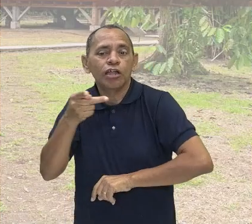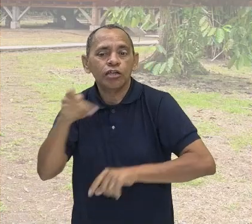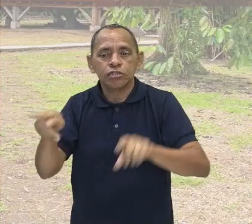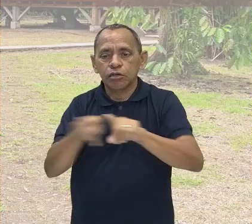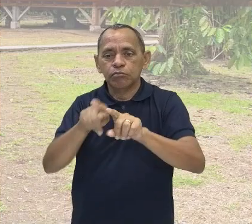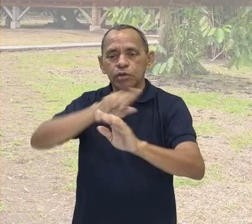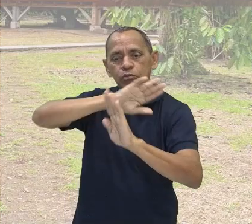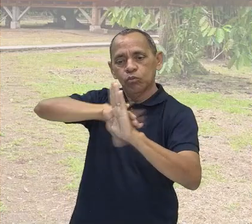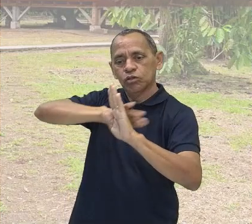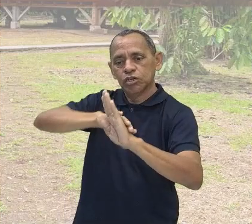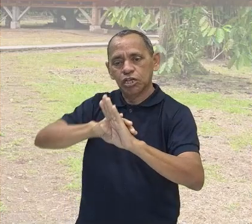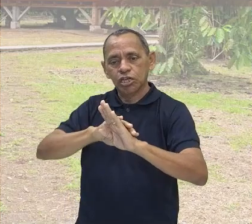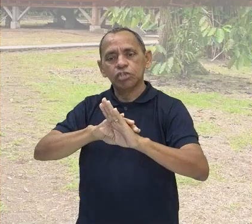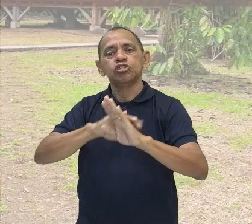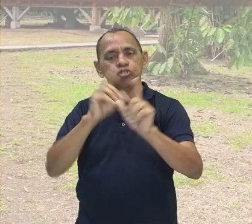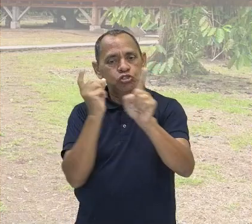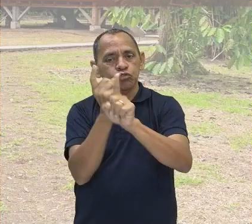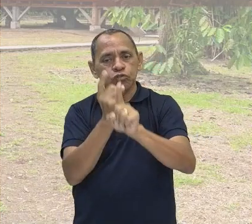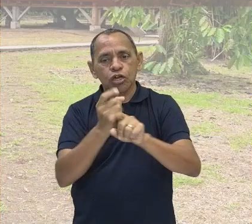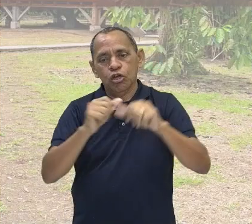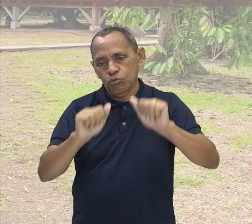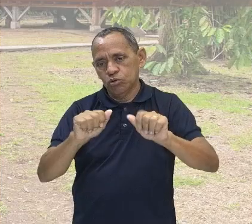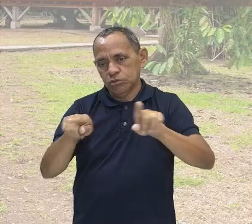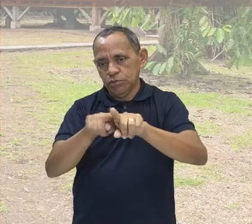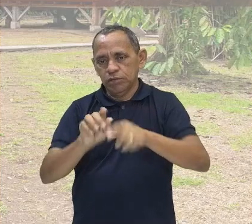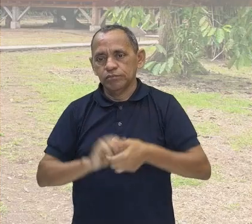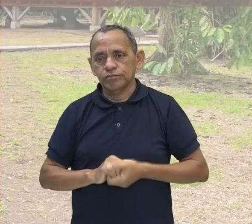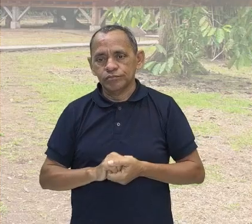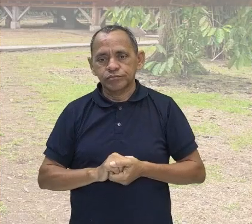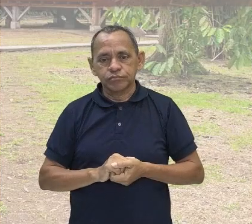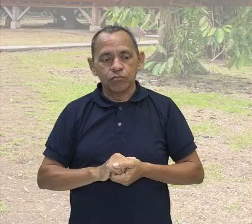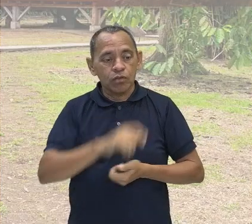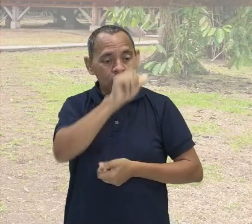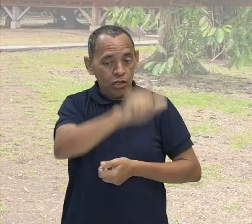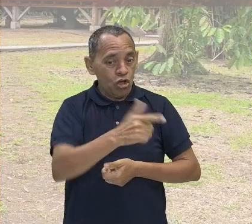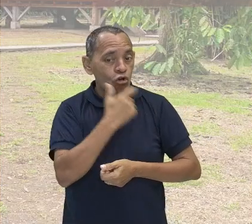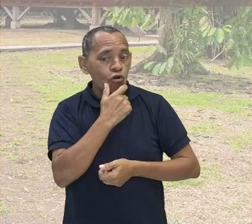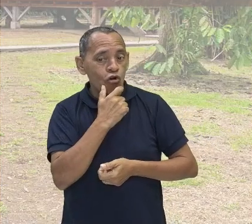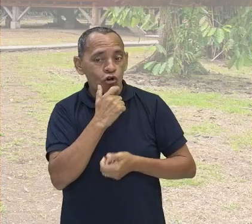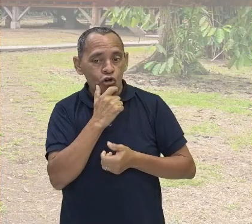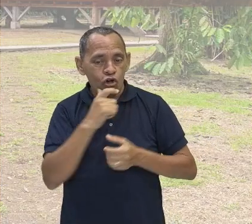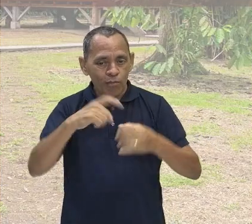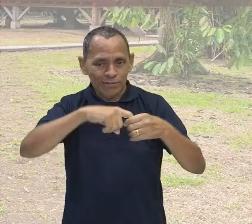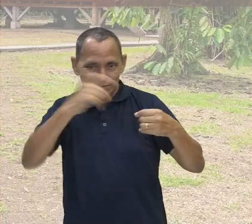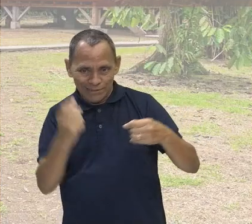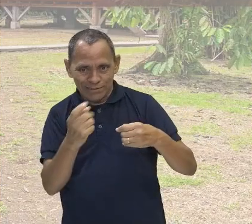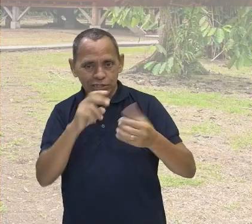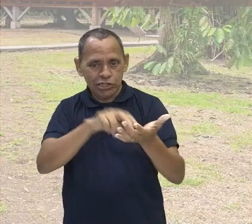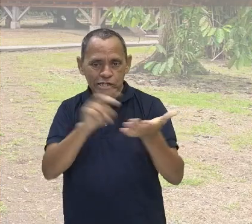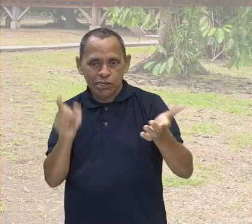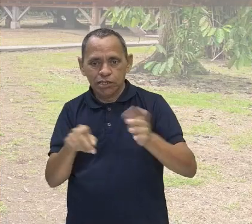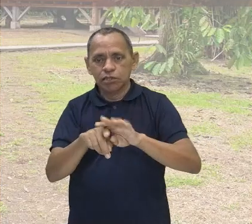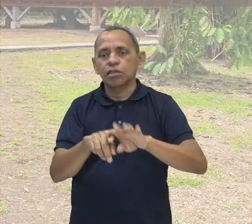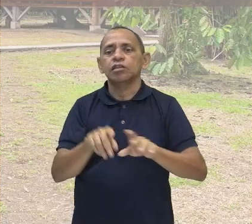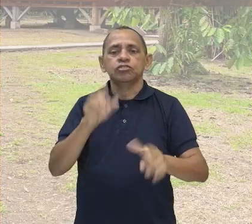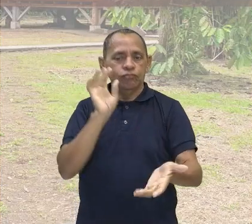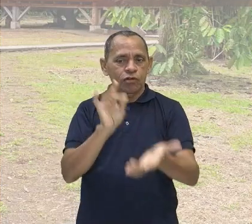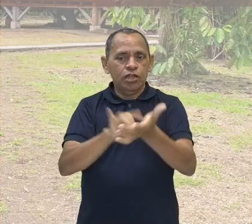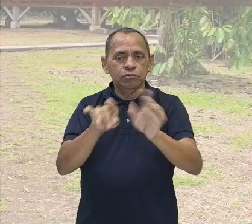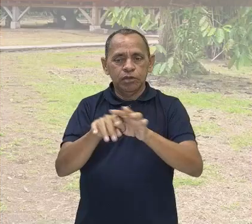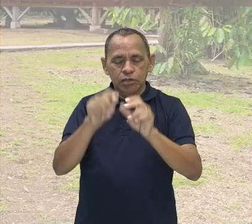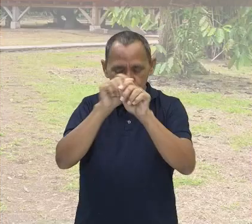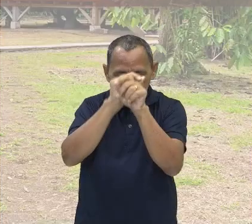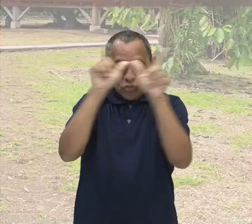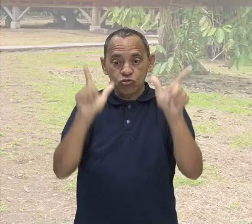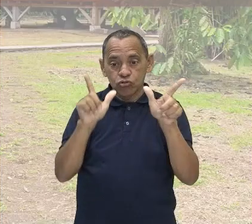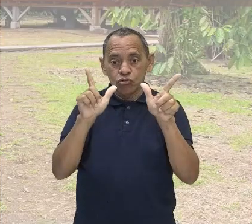Então, provavelmente, ele está indo pescar, né? Ele saiu cedo. E se ele saiu cedo, ele também provavelmente precisou acordar cedo. Está escrito ali que ele acordou